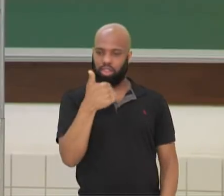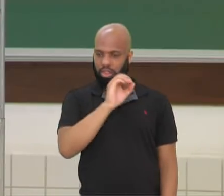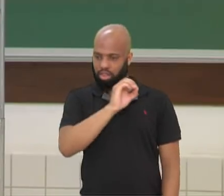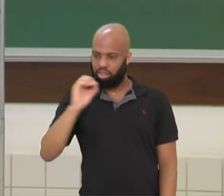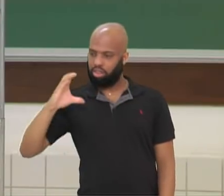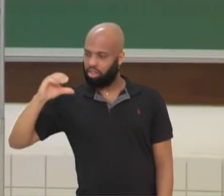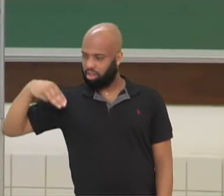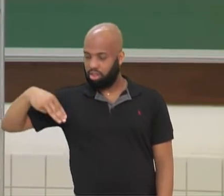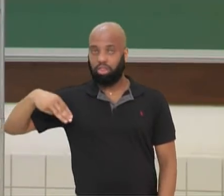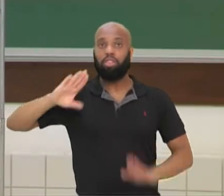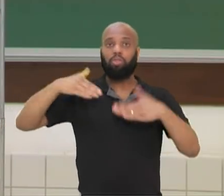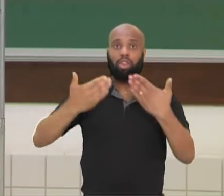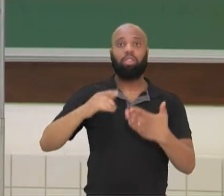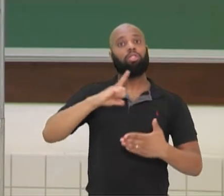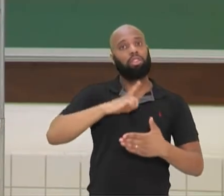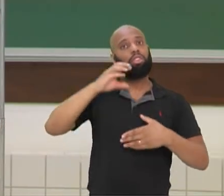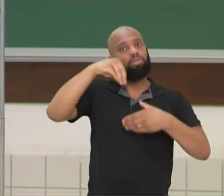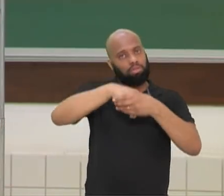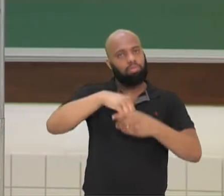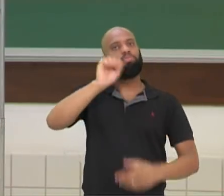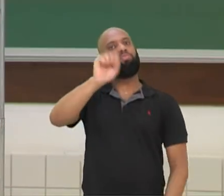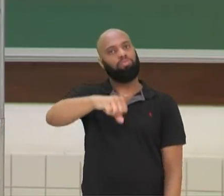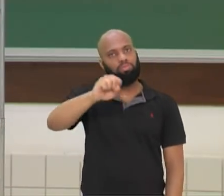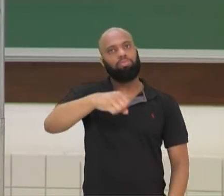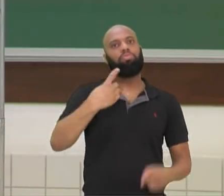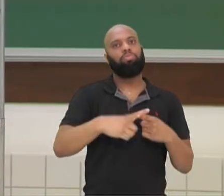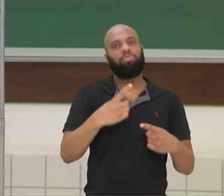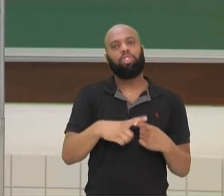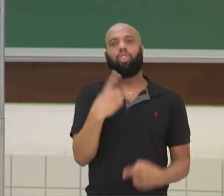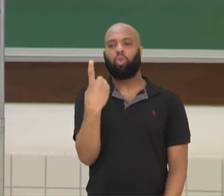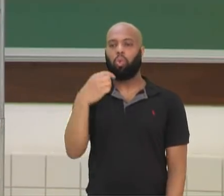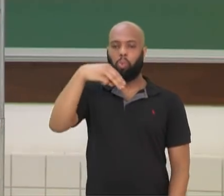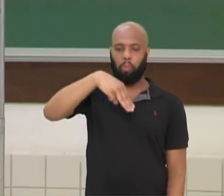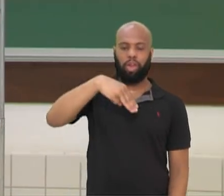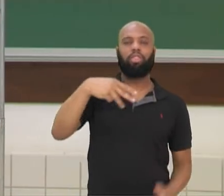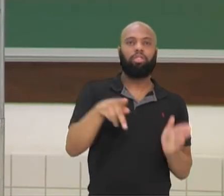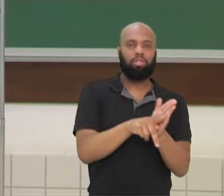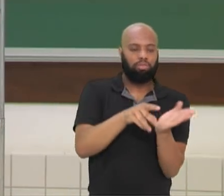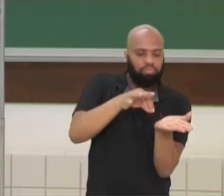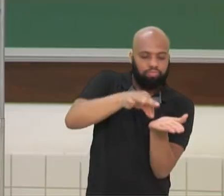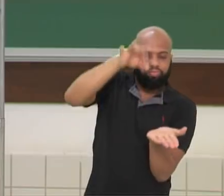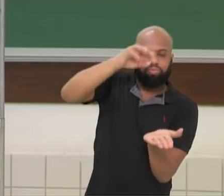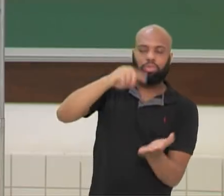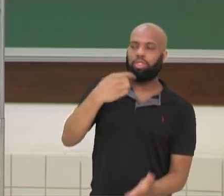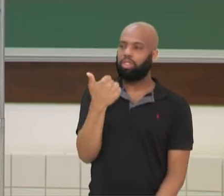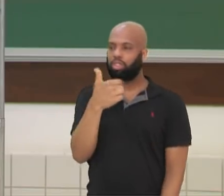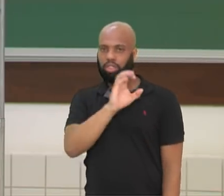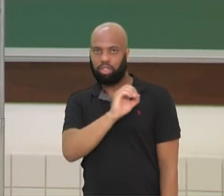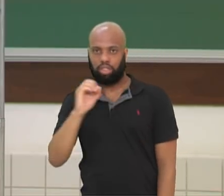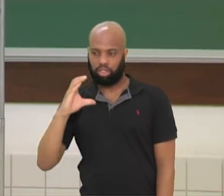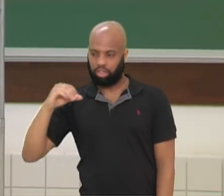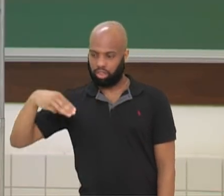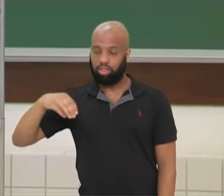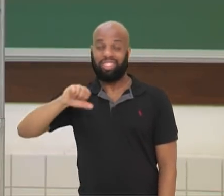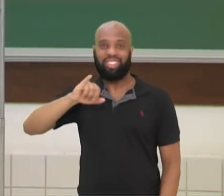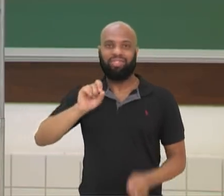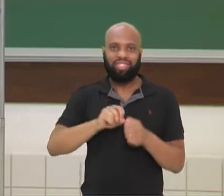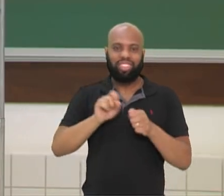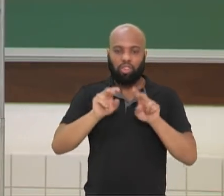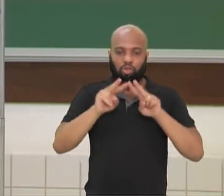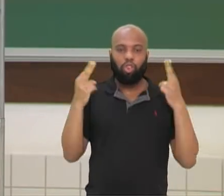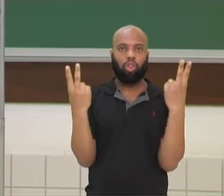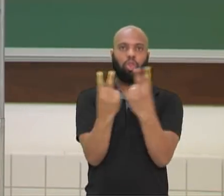cubo de 1 metro de aresta. 1 metro de aresta é 100 centímetros. E se eu calcular o volume a partir de centímetros,